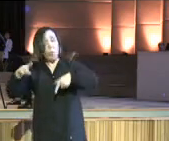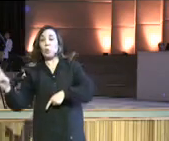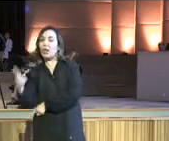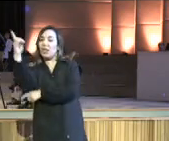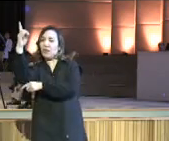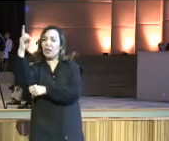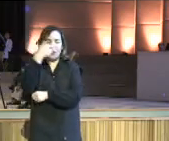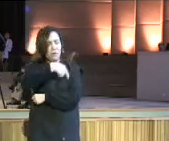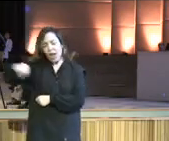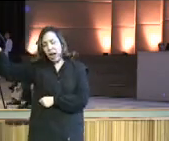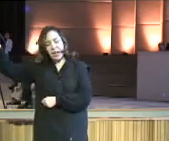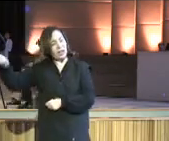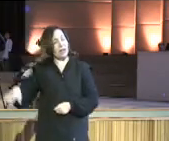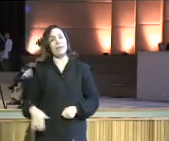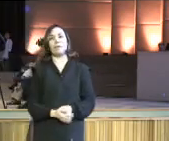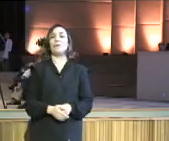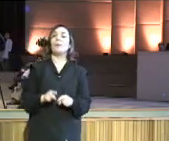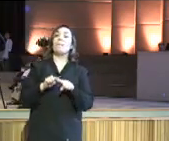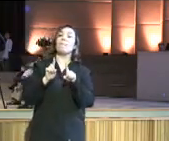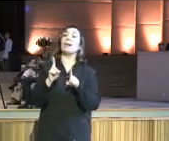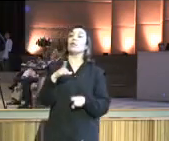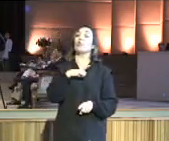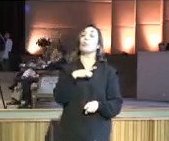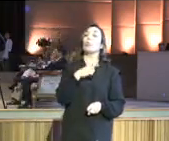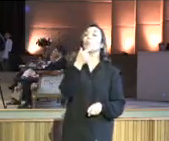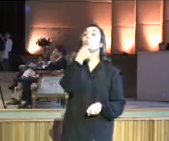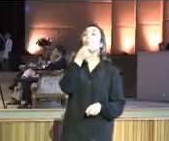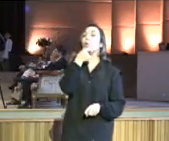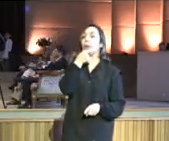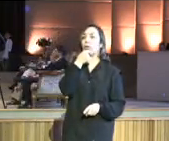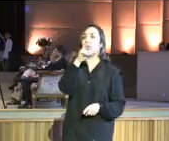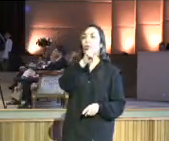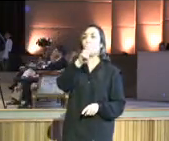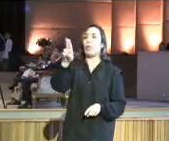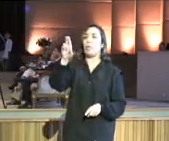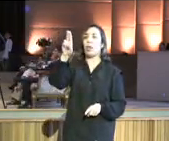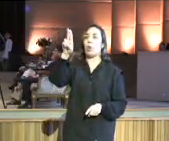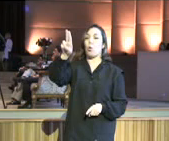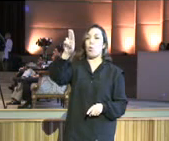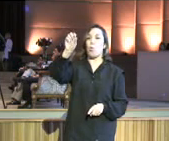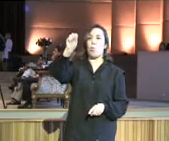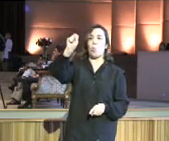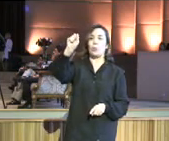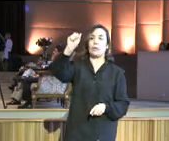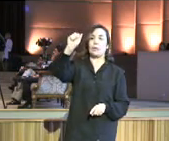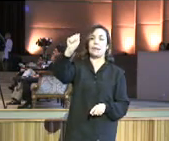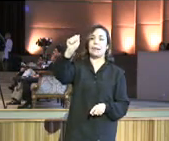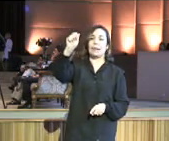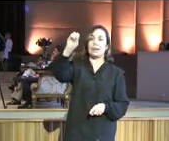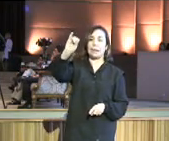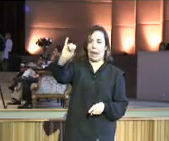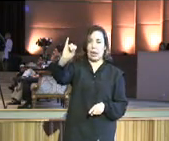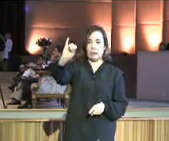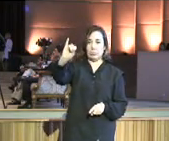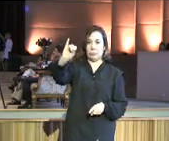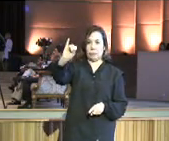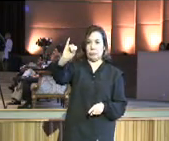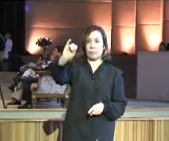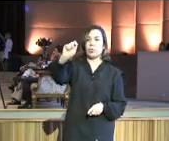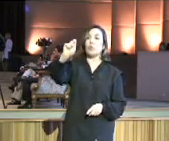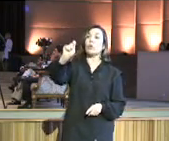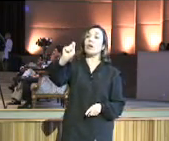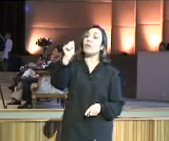Mas entre os conselheiros tinha um homem chamado Uzai. E esse Uzai disse: não faça